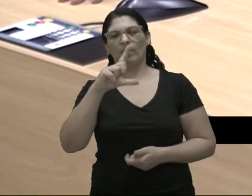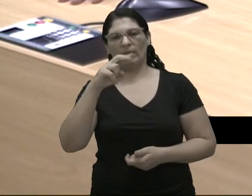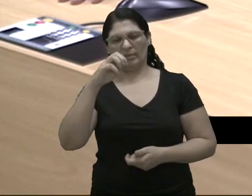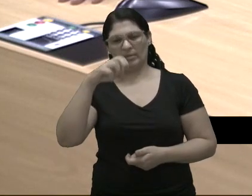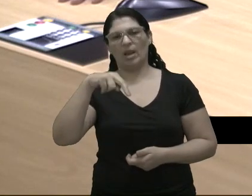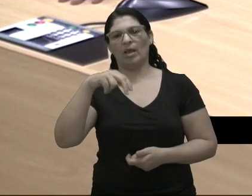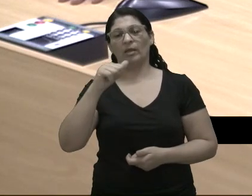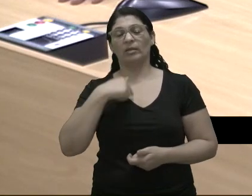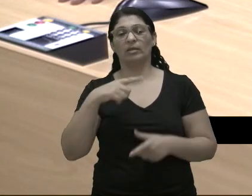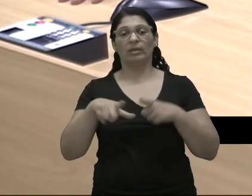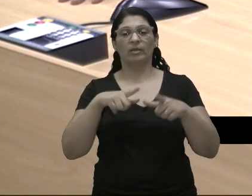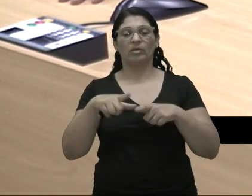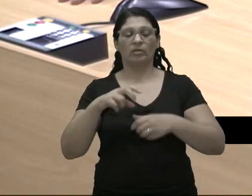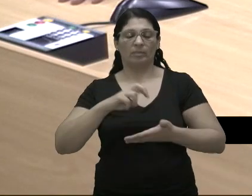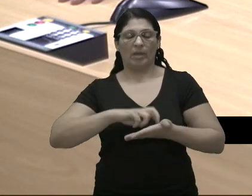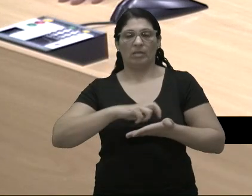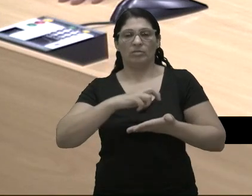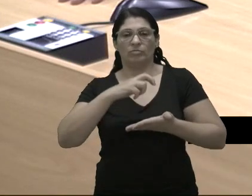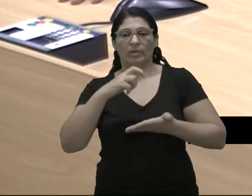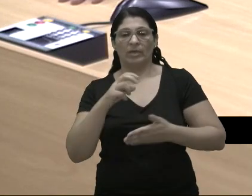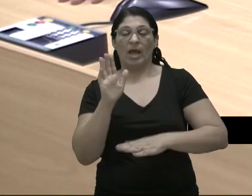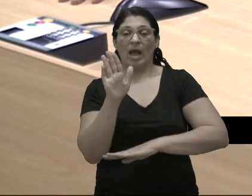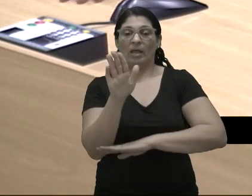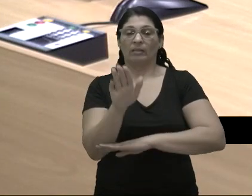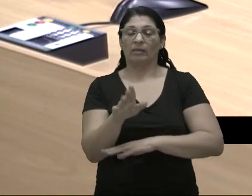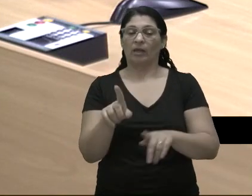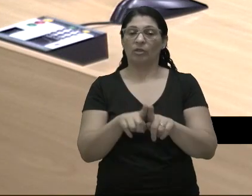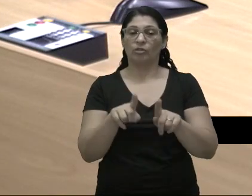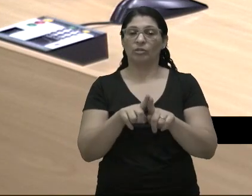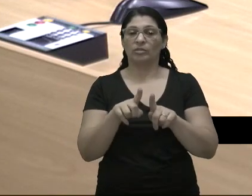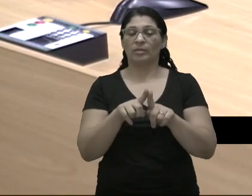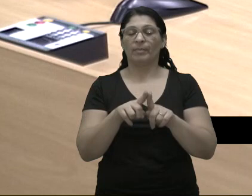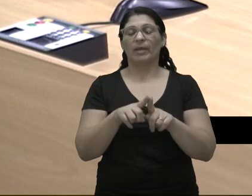manhã e à tarde, exceto as quintas-feiras.